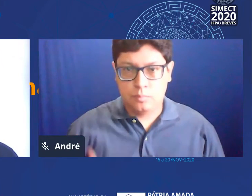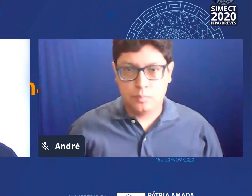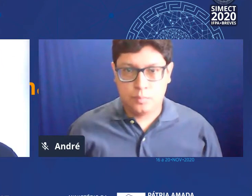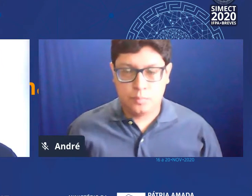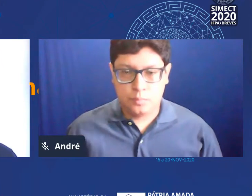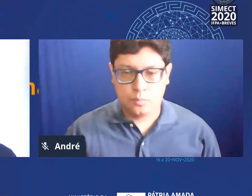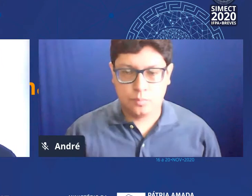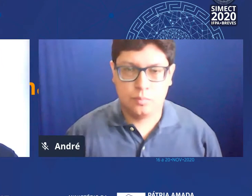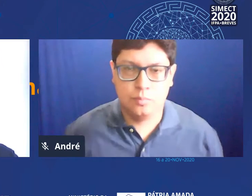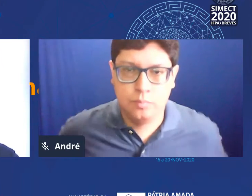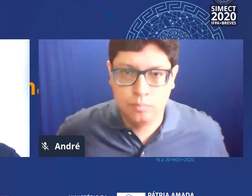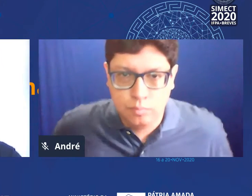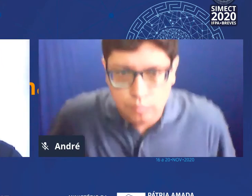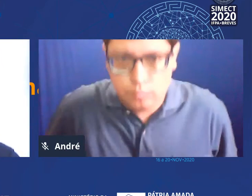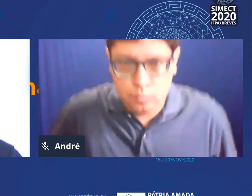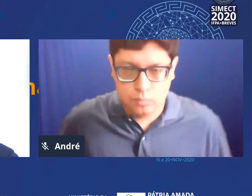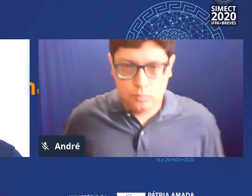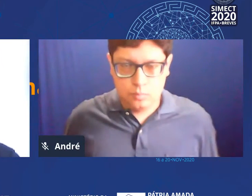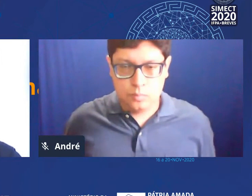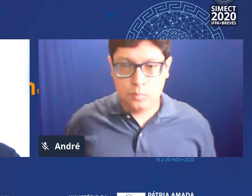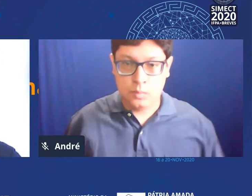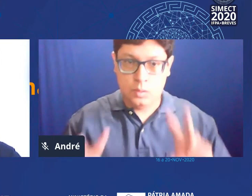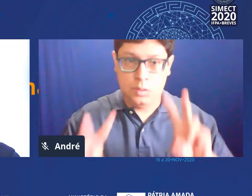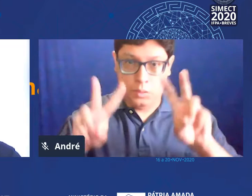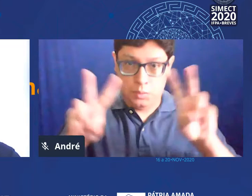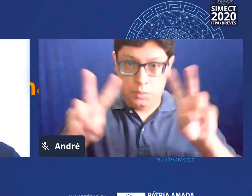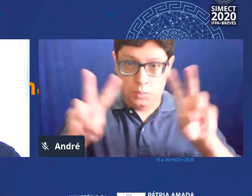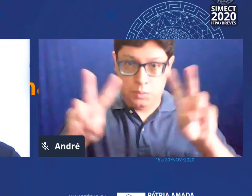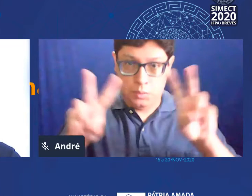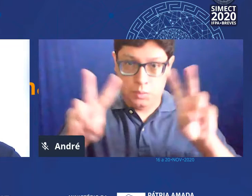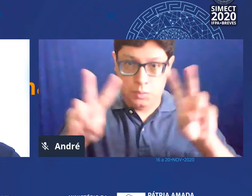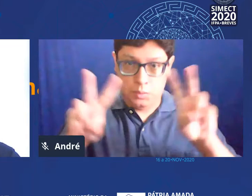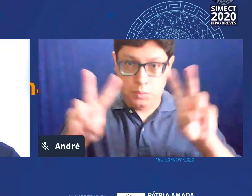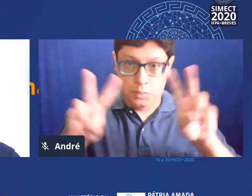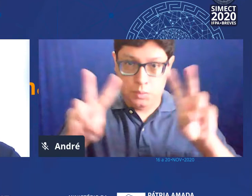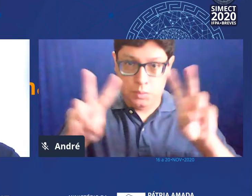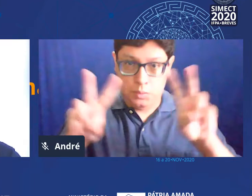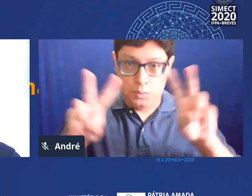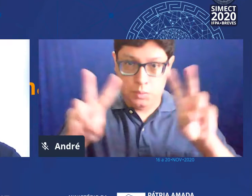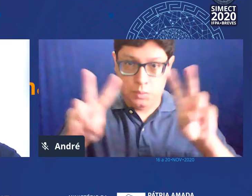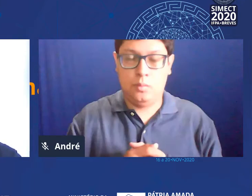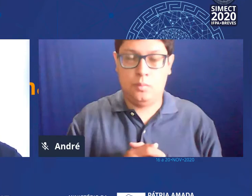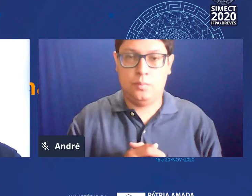que tem como tema a aquicultura em tempos de genoma funcional.